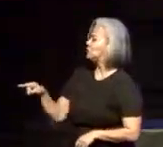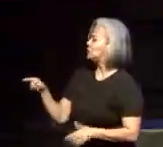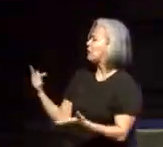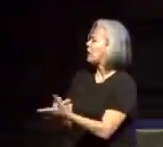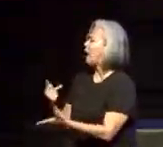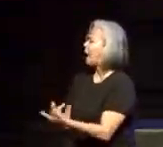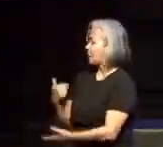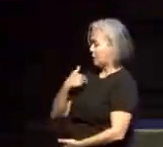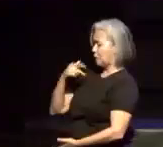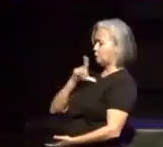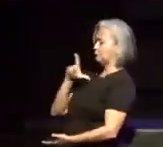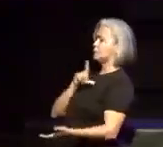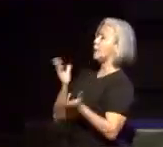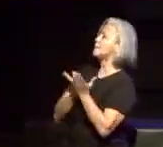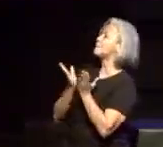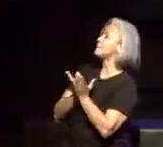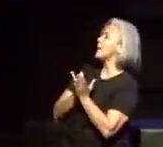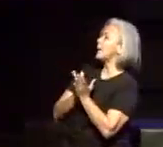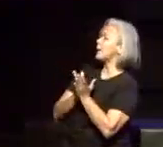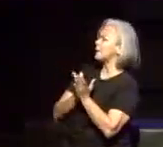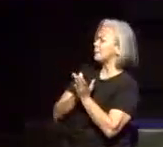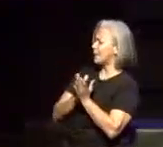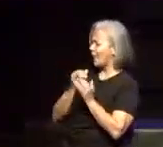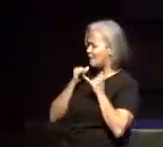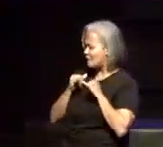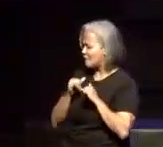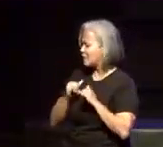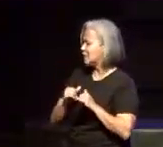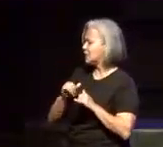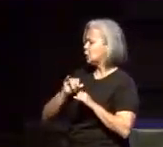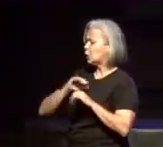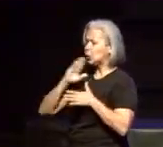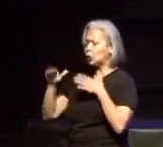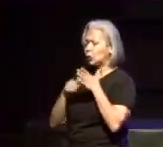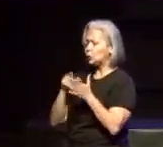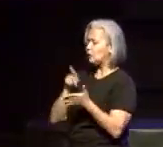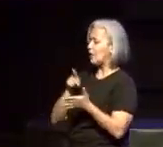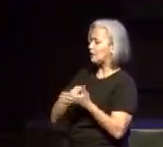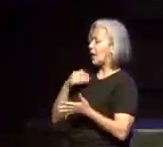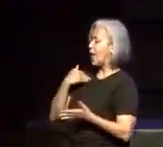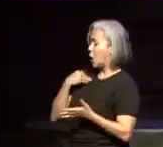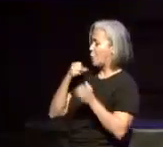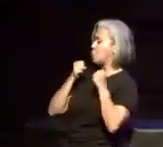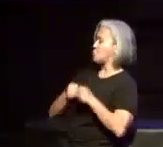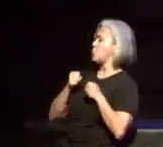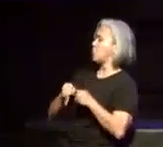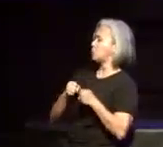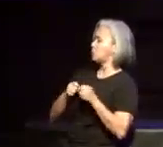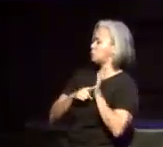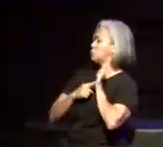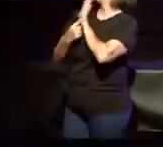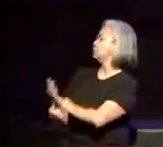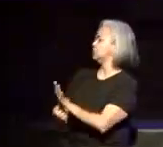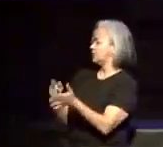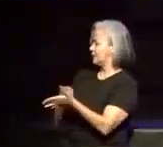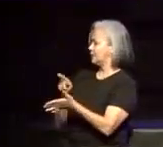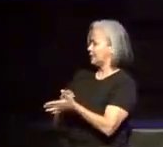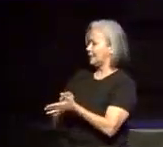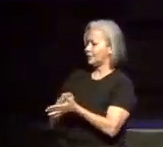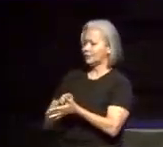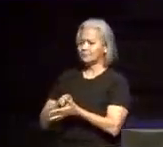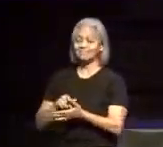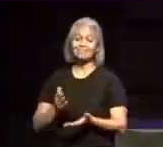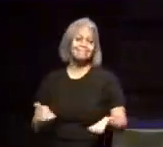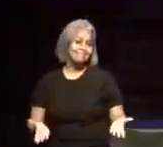dizer tudo o que é a verdade que eu consigo interpretar dela. Claro que eu e você conhecemos pessoas que dizem assim, eu